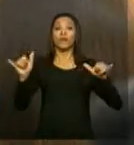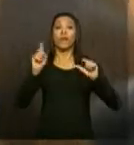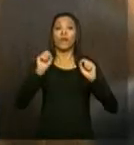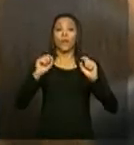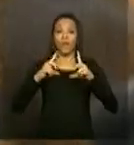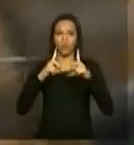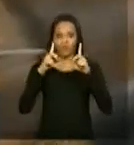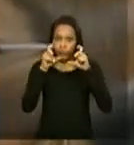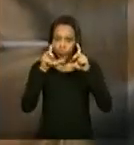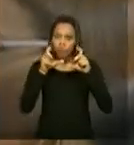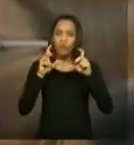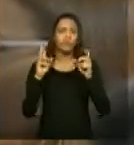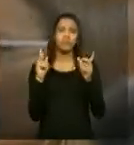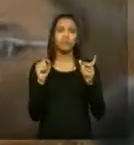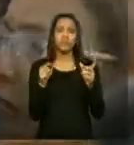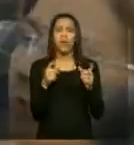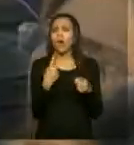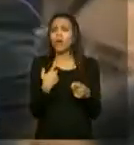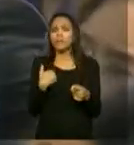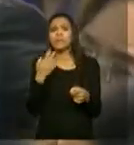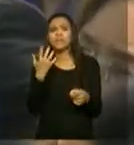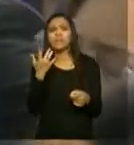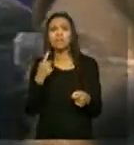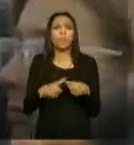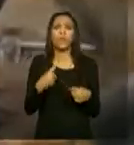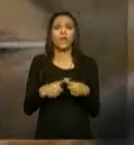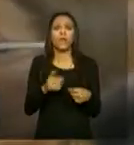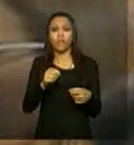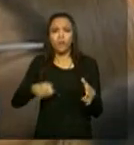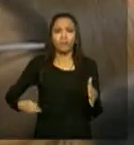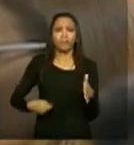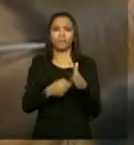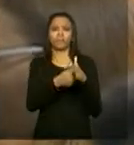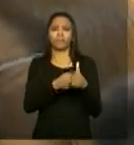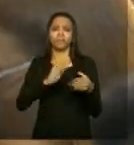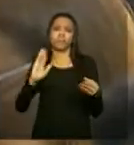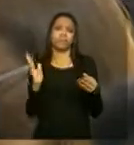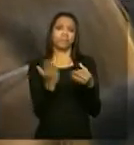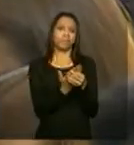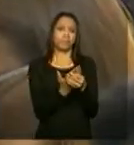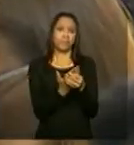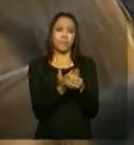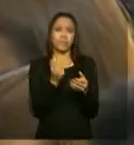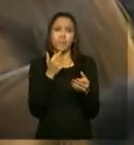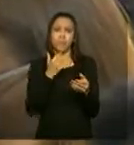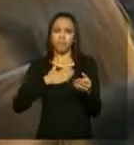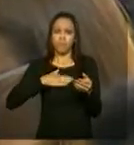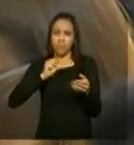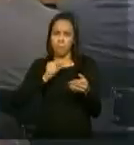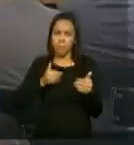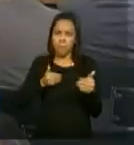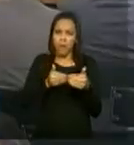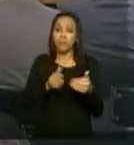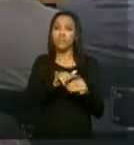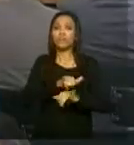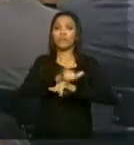a relação a gente entender porque que é que foi entrado com uma ação na véspera da divulgação do laudo